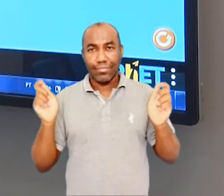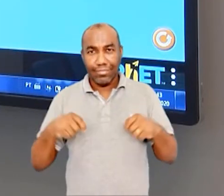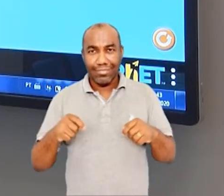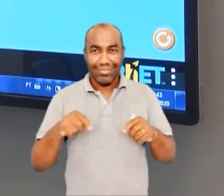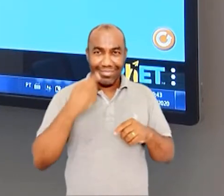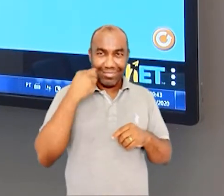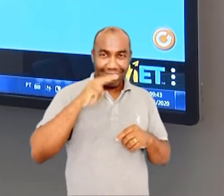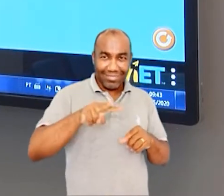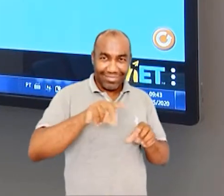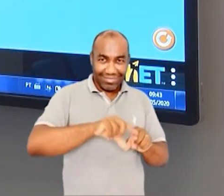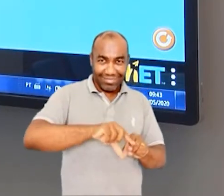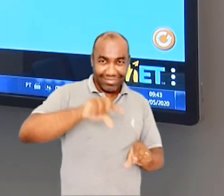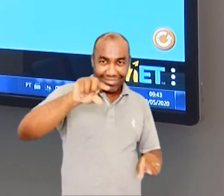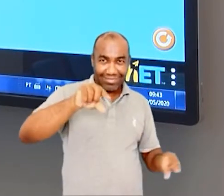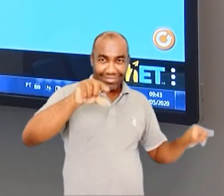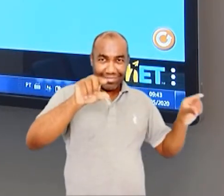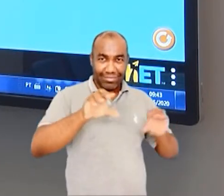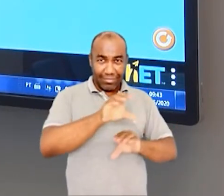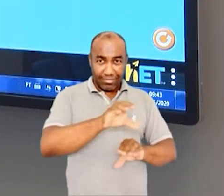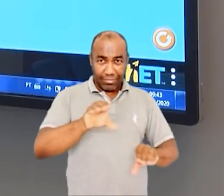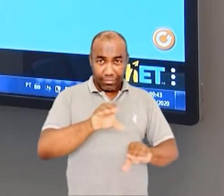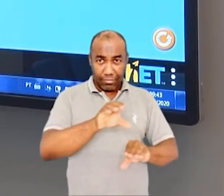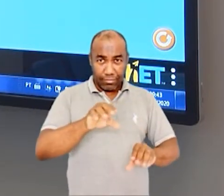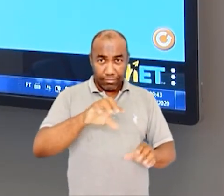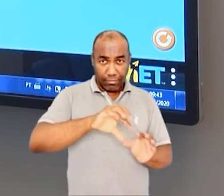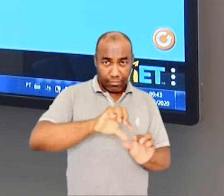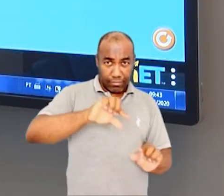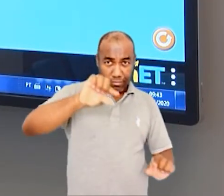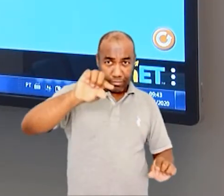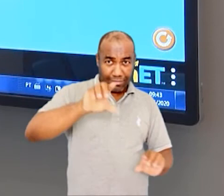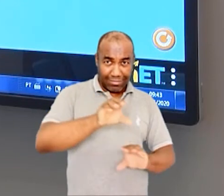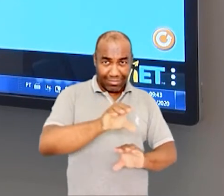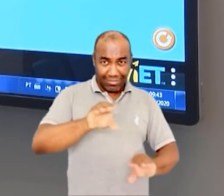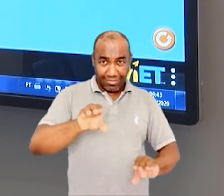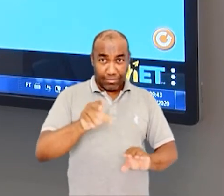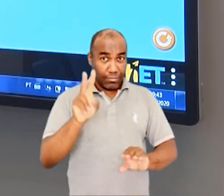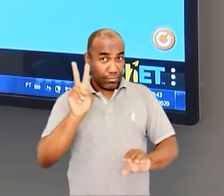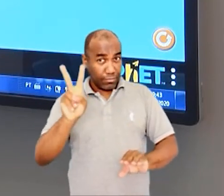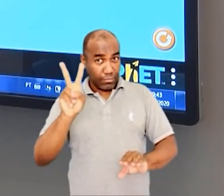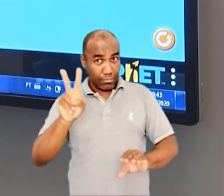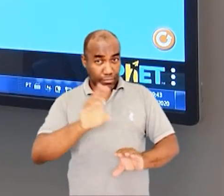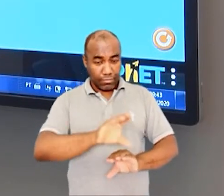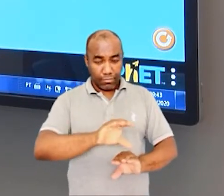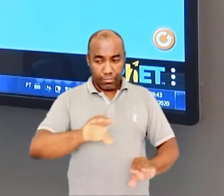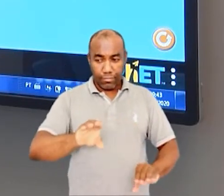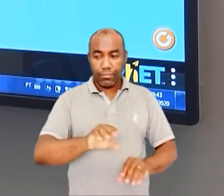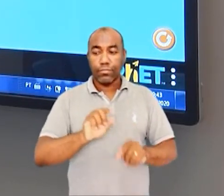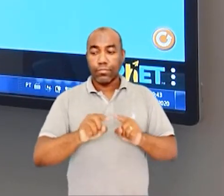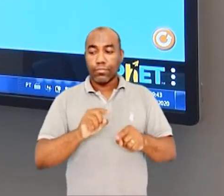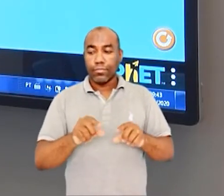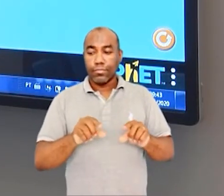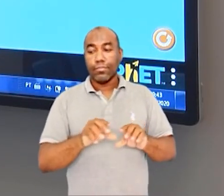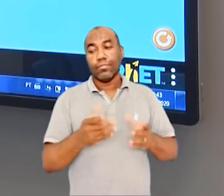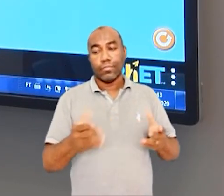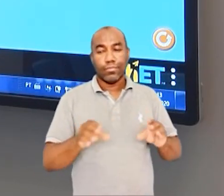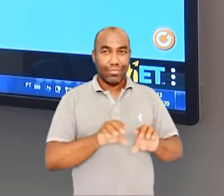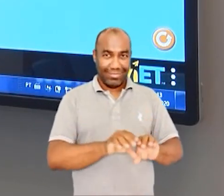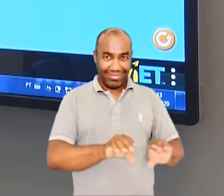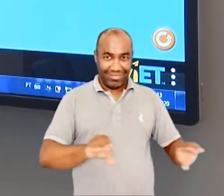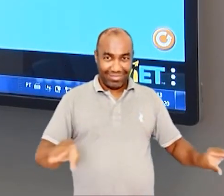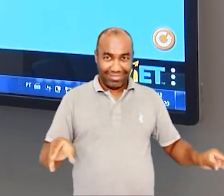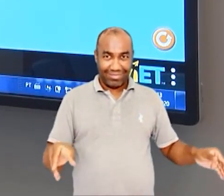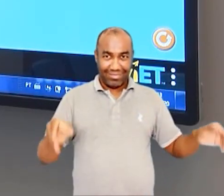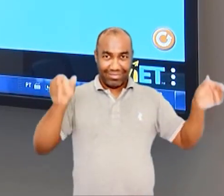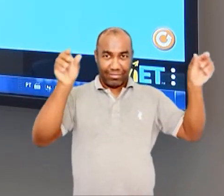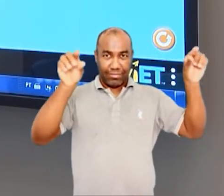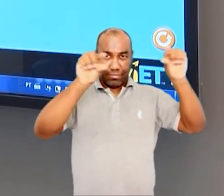esse circuito tem 2 resistores associados em série. Dá para você perceber aqui a resistência equivalente. Vou colocar aqui